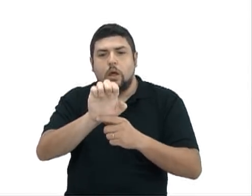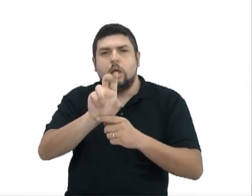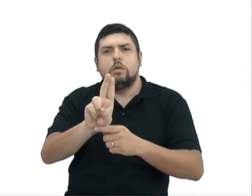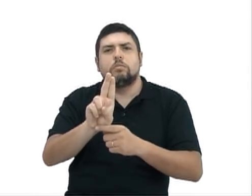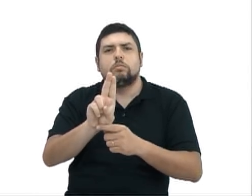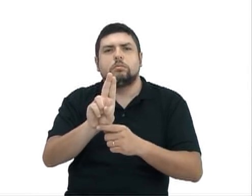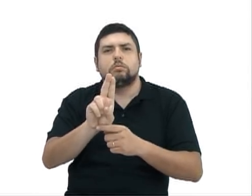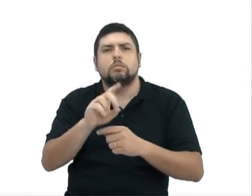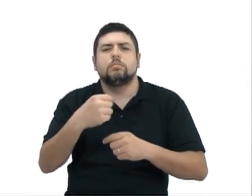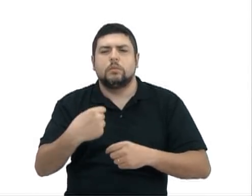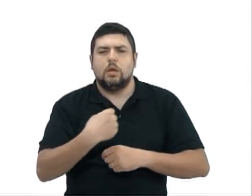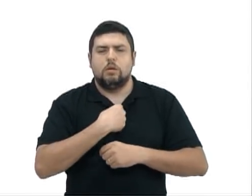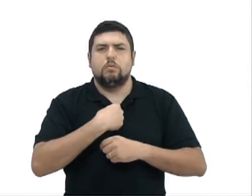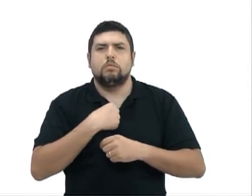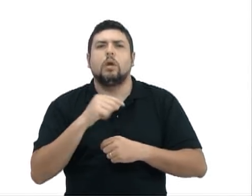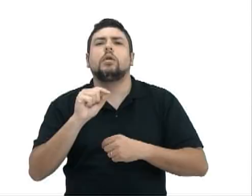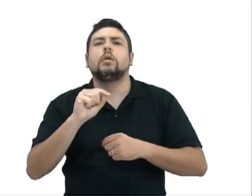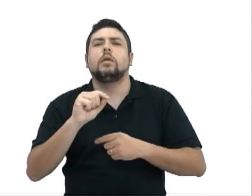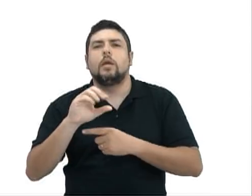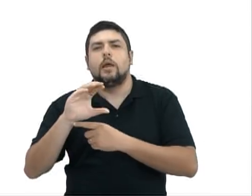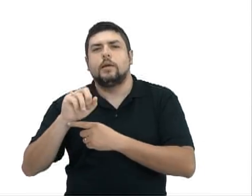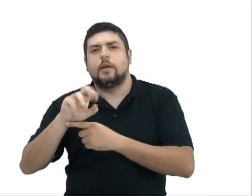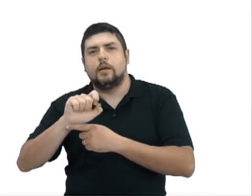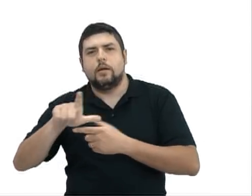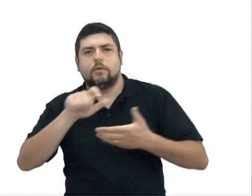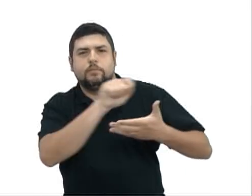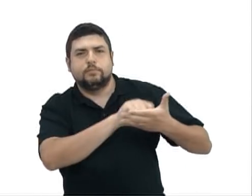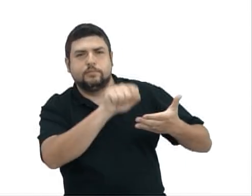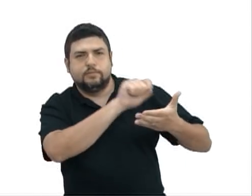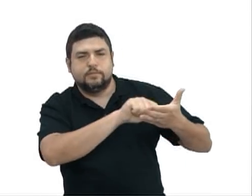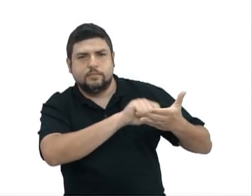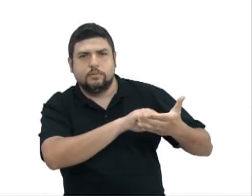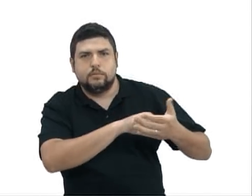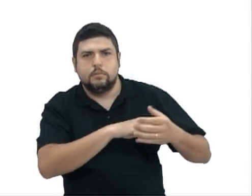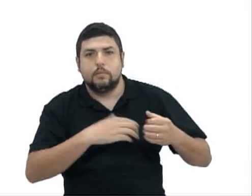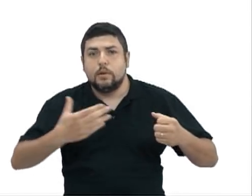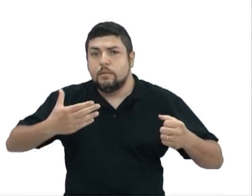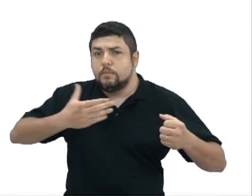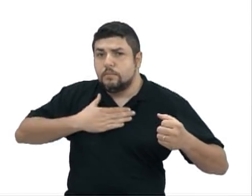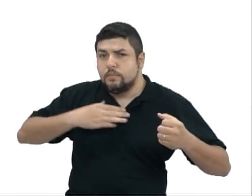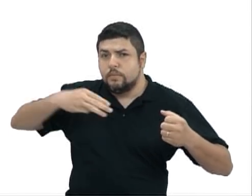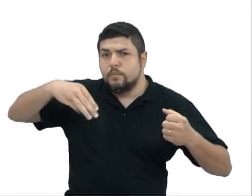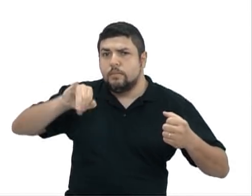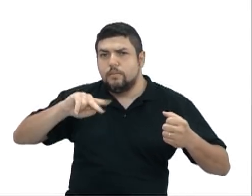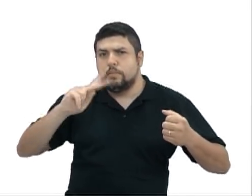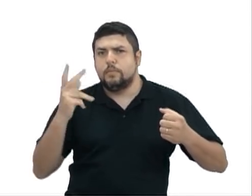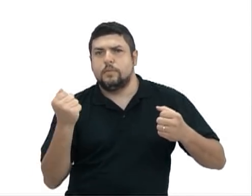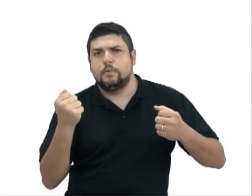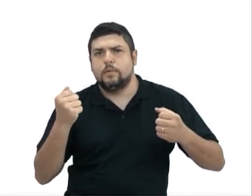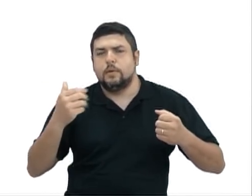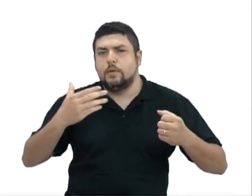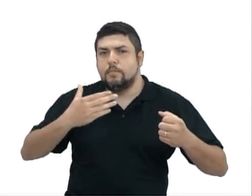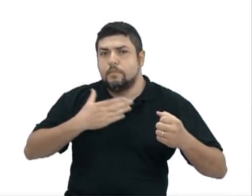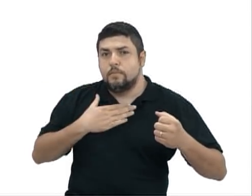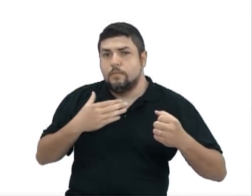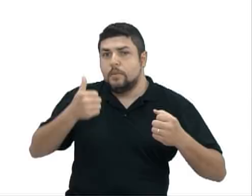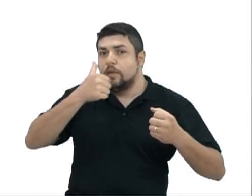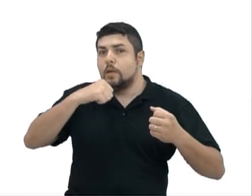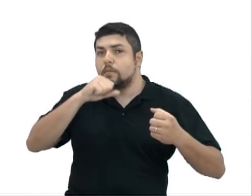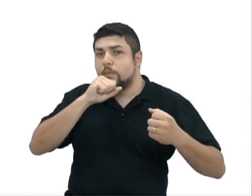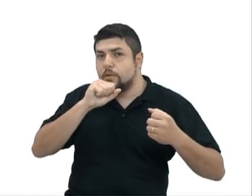quem é o eu aqui? A Carol que está falando. Minha mãe. É a mãe de quem? Da